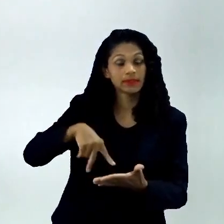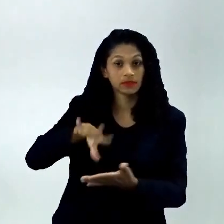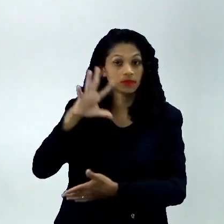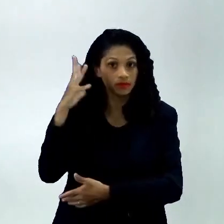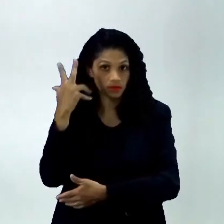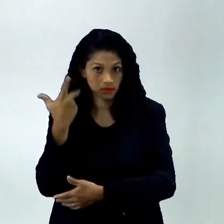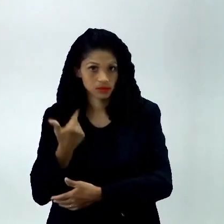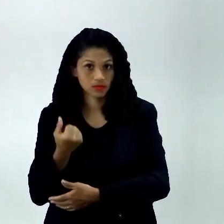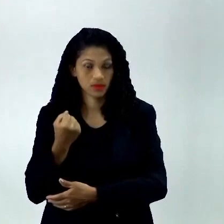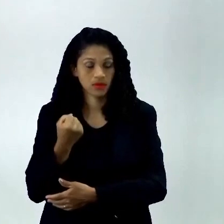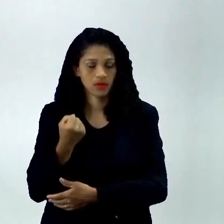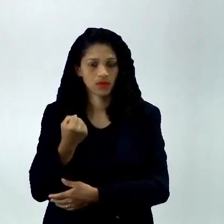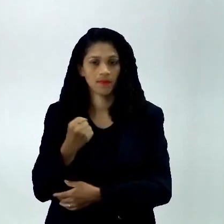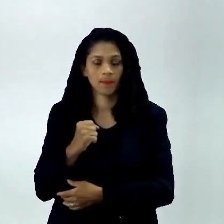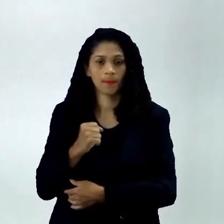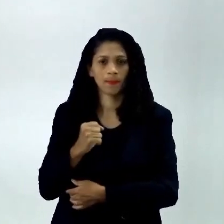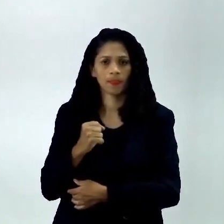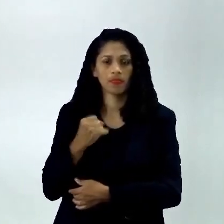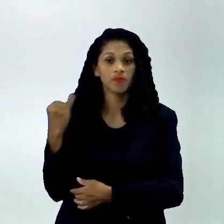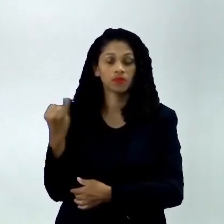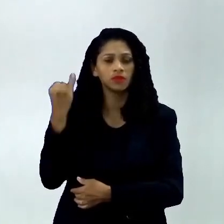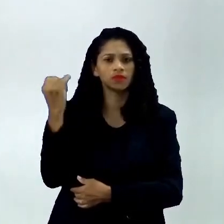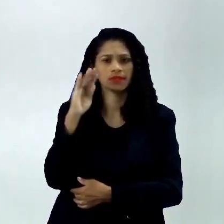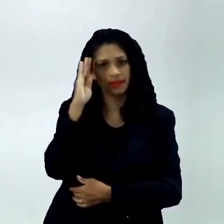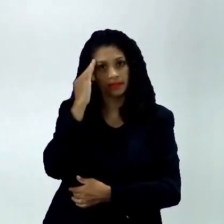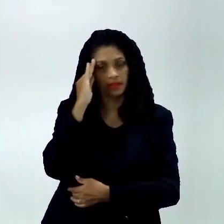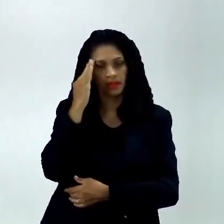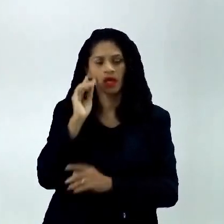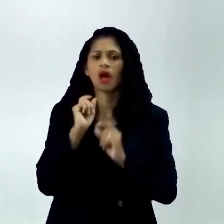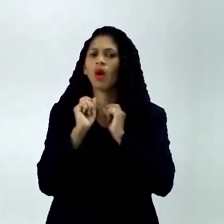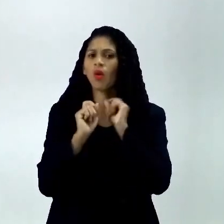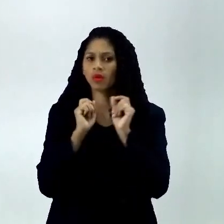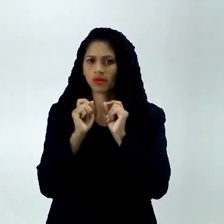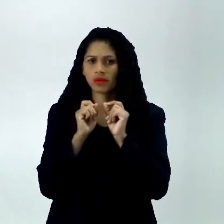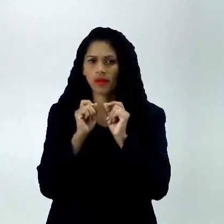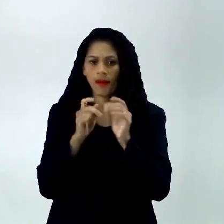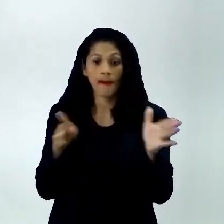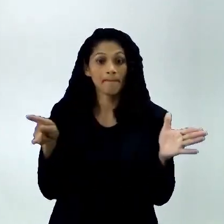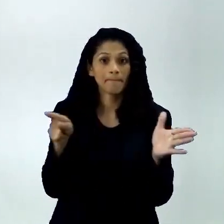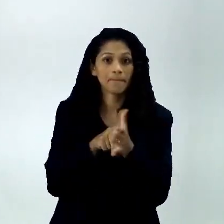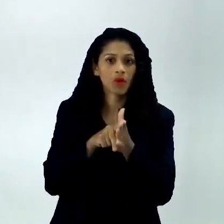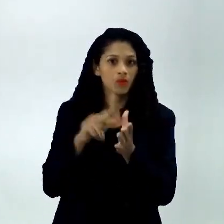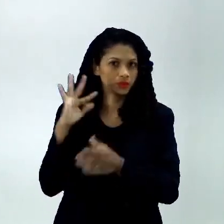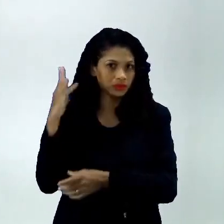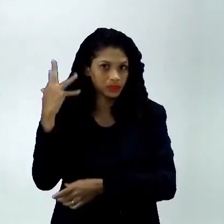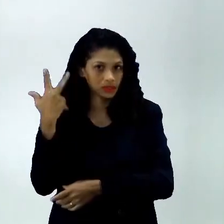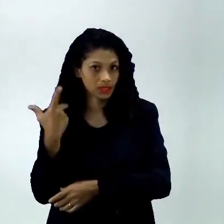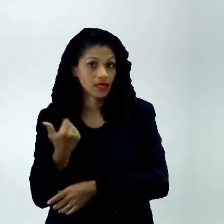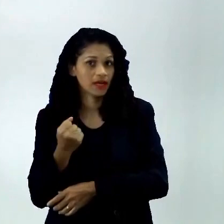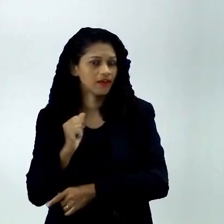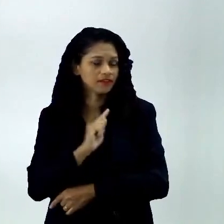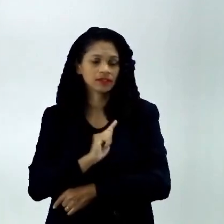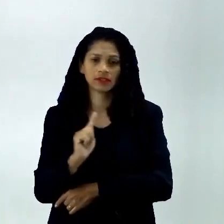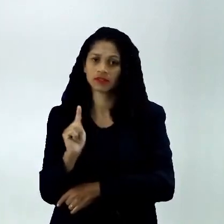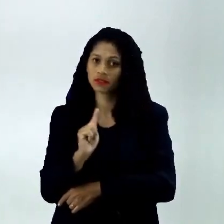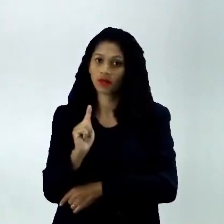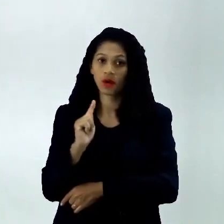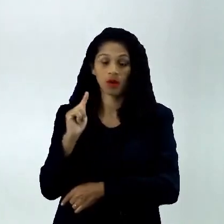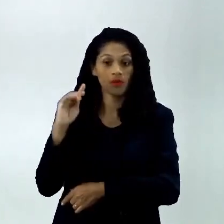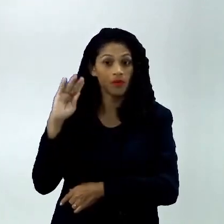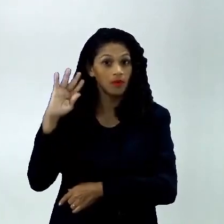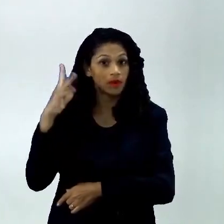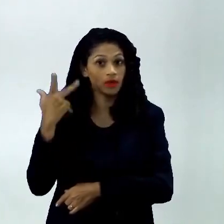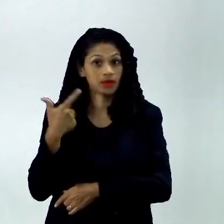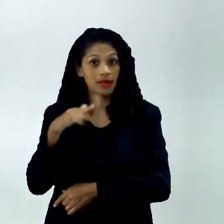afro que ela não se trata de uma dança da África no sentido singular. A África não é um país, a África